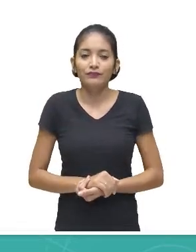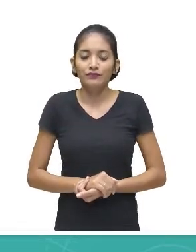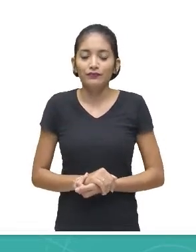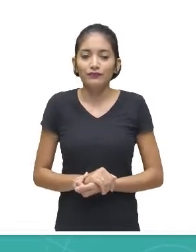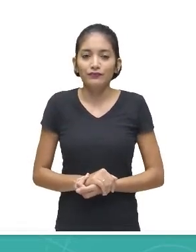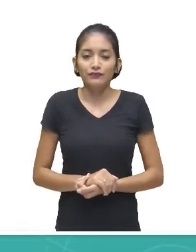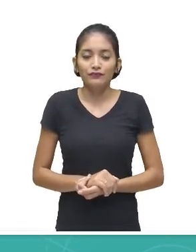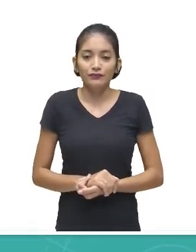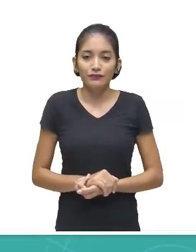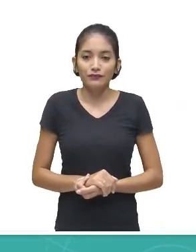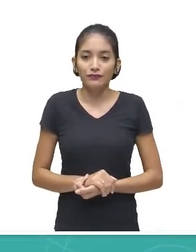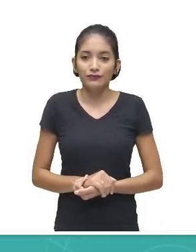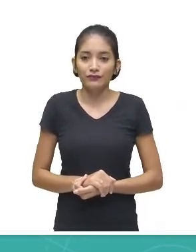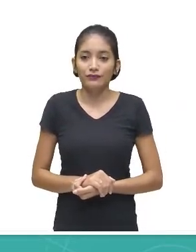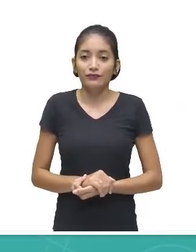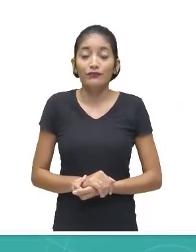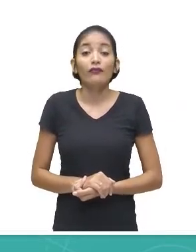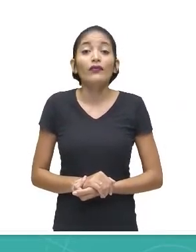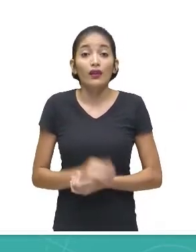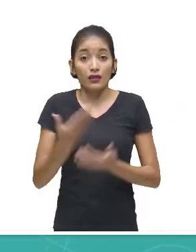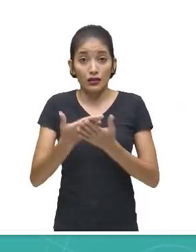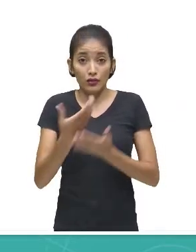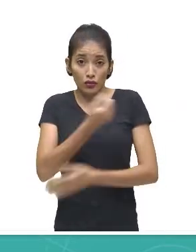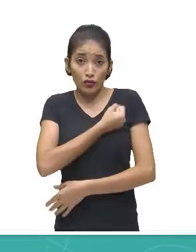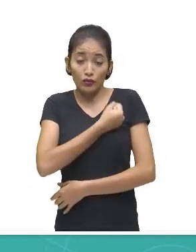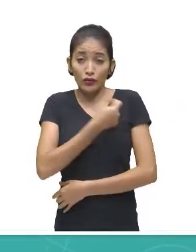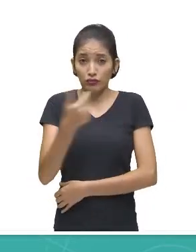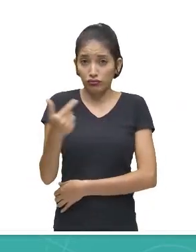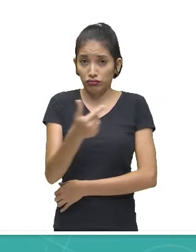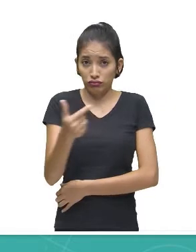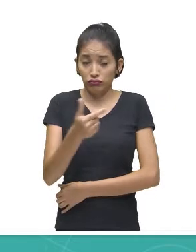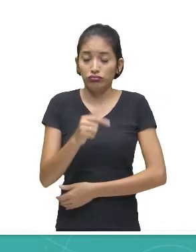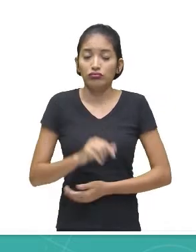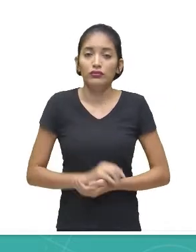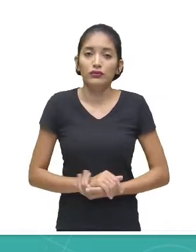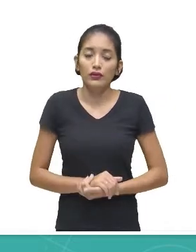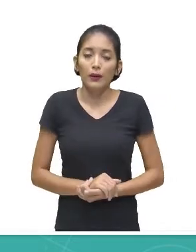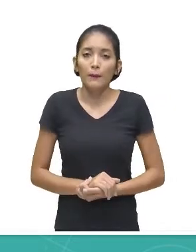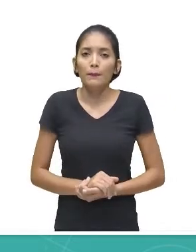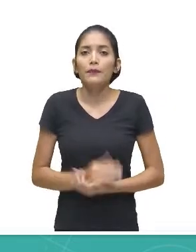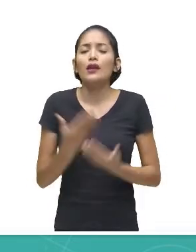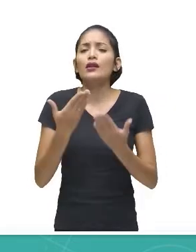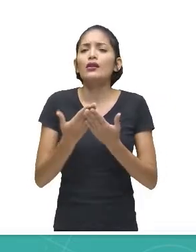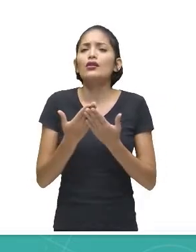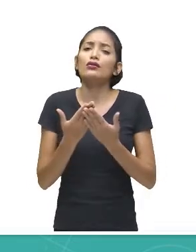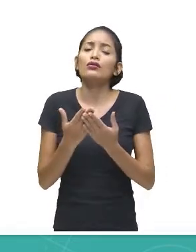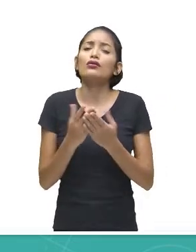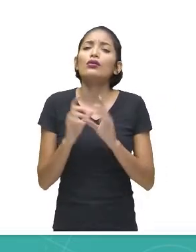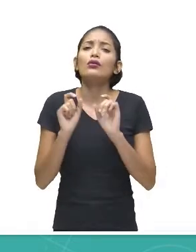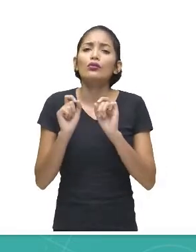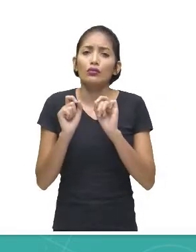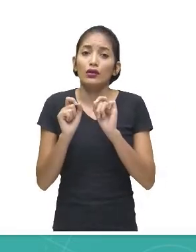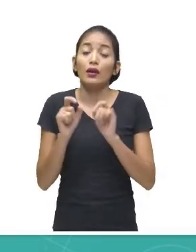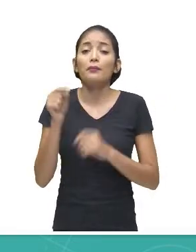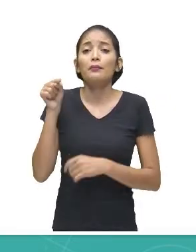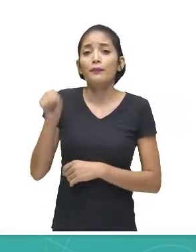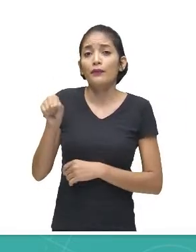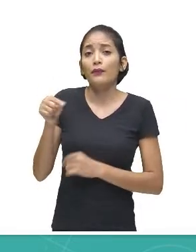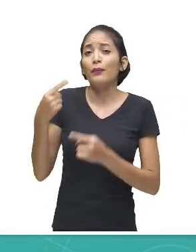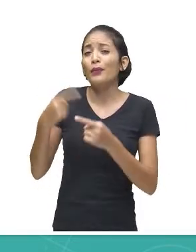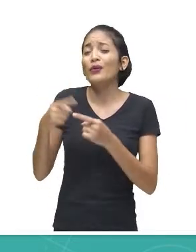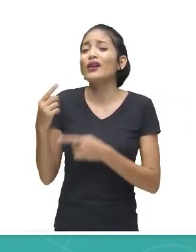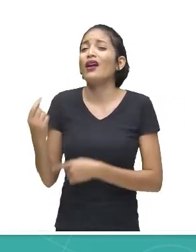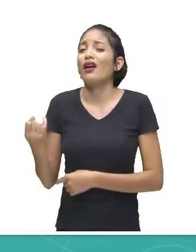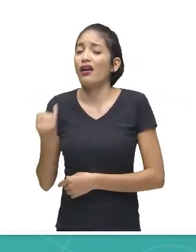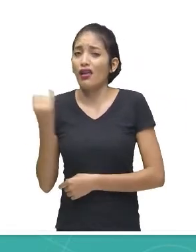Na nossa aula 22, hoje a gente vai estudar aí sobre pontuação, por que a pontuação é